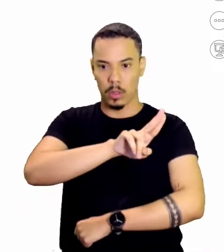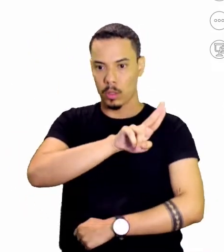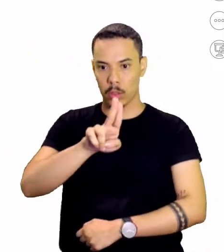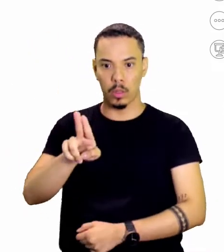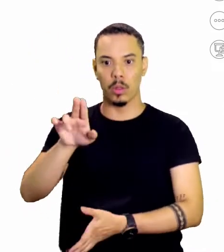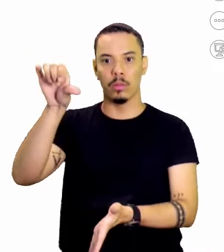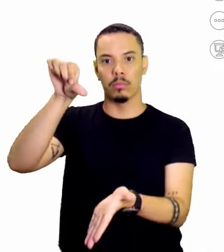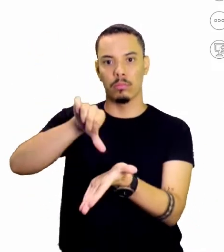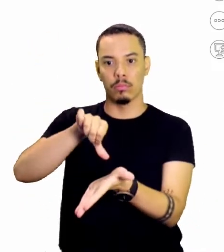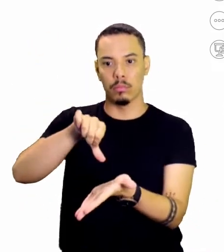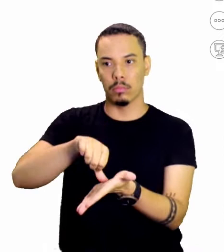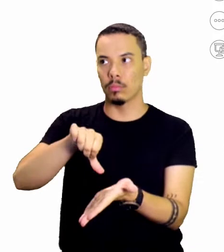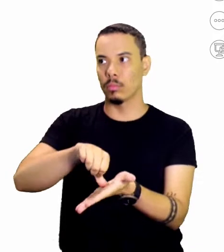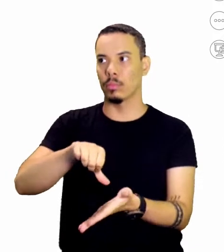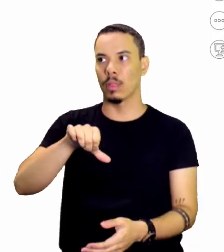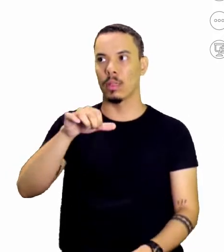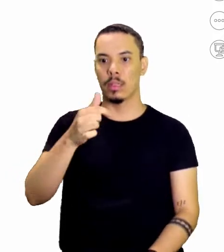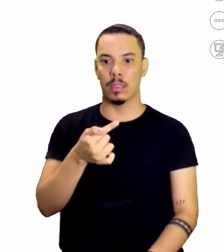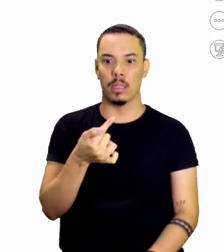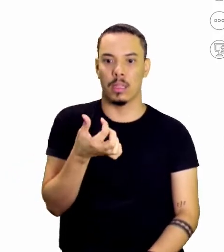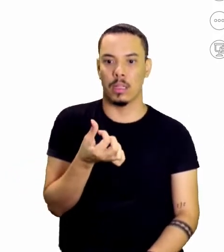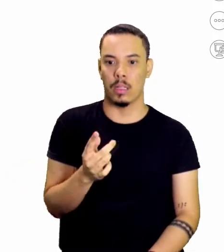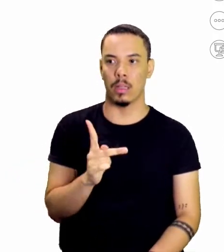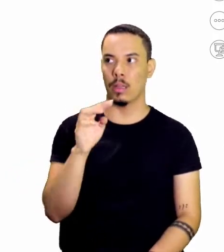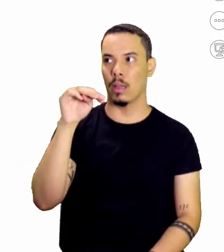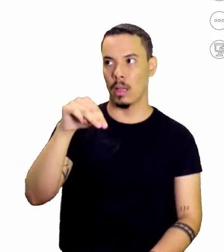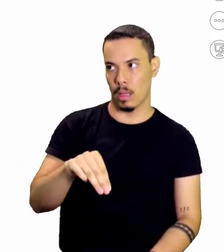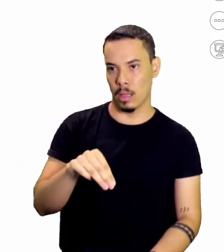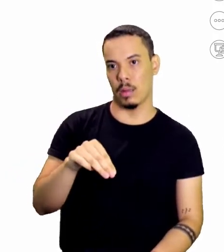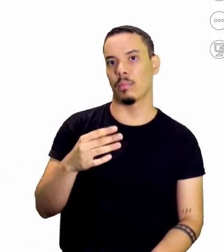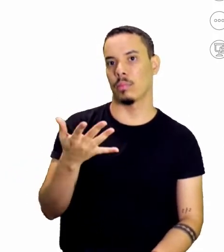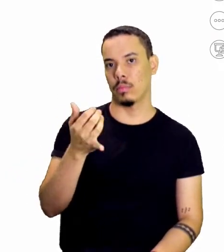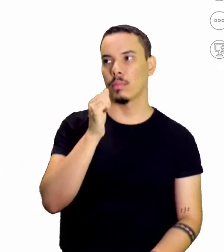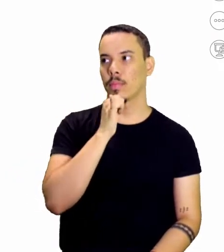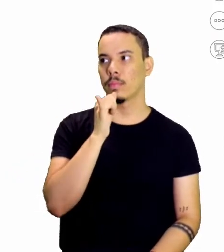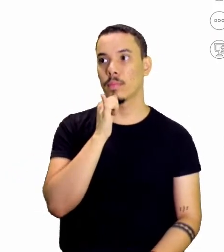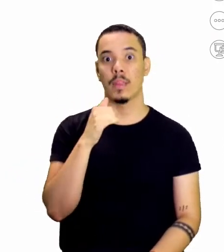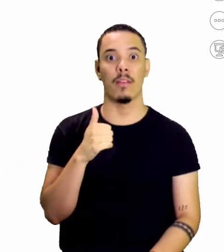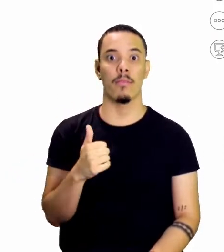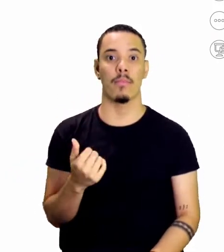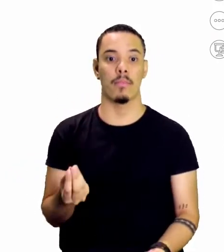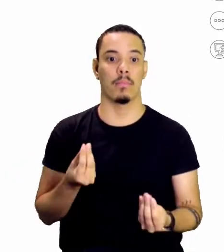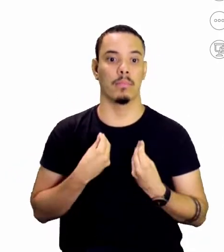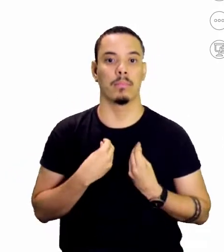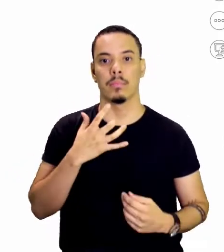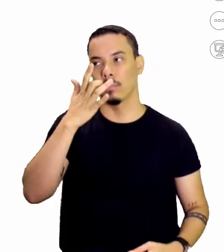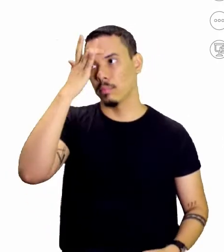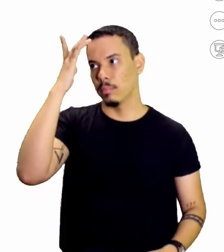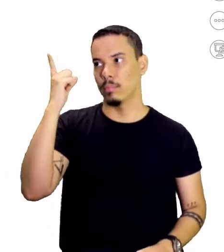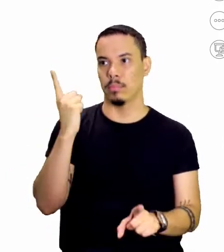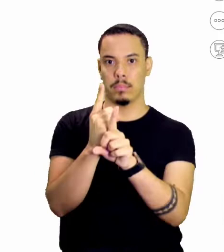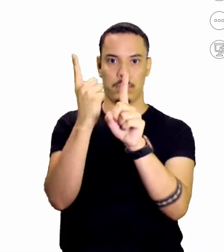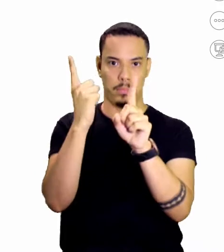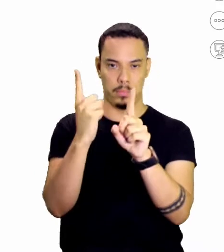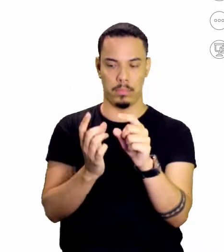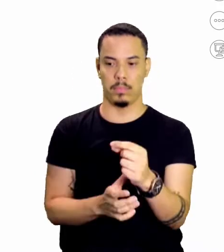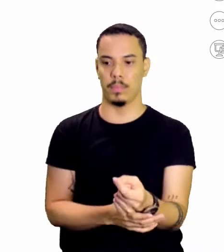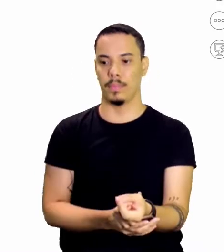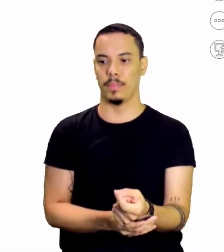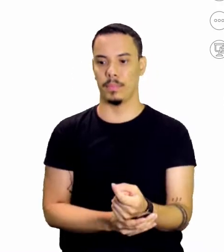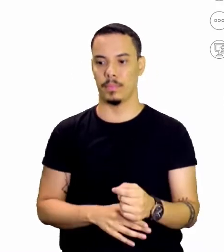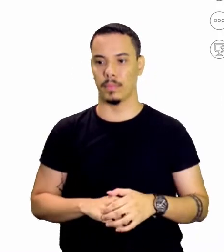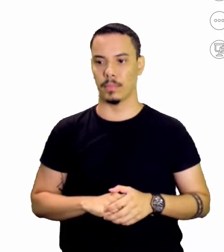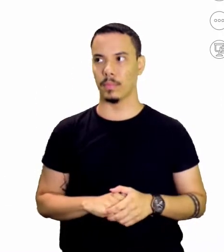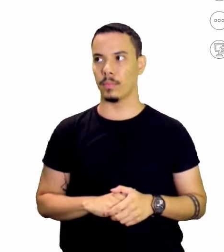na posição 76km então vai ficar mais fácil para localizar o certo